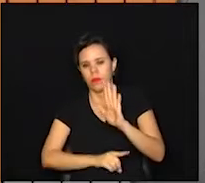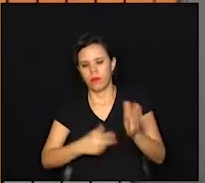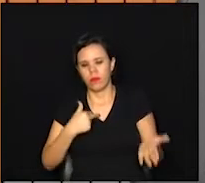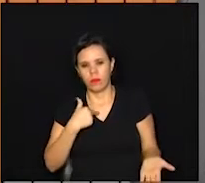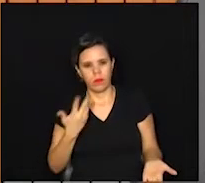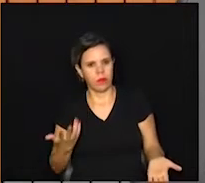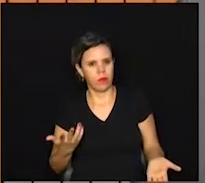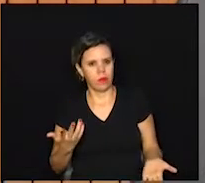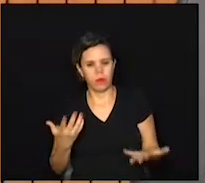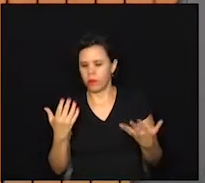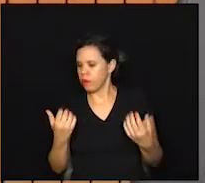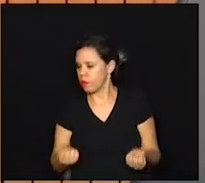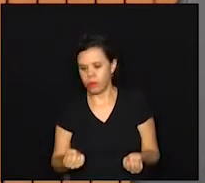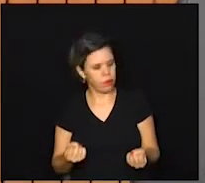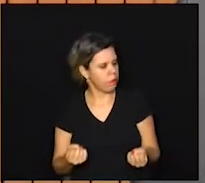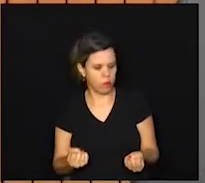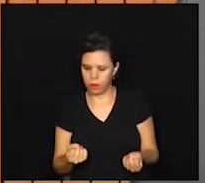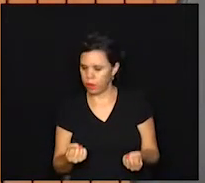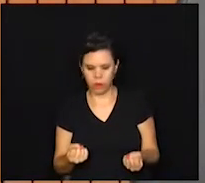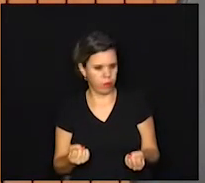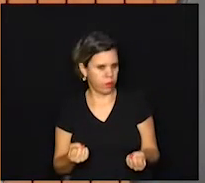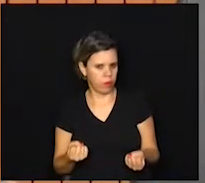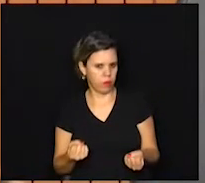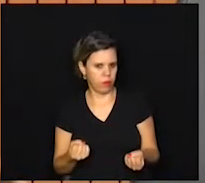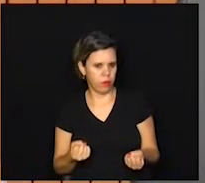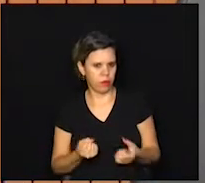gente não pode aceitar a nenhum momento.